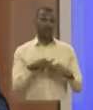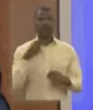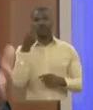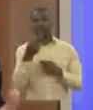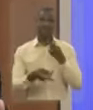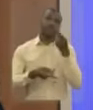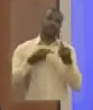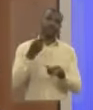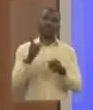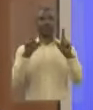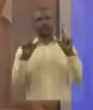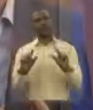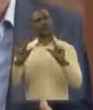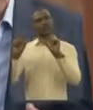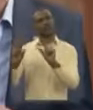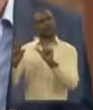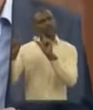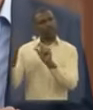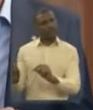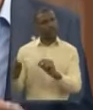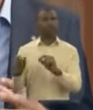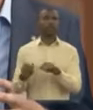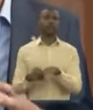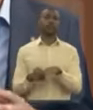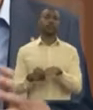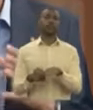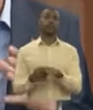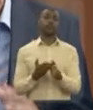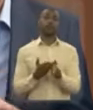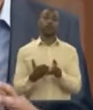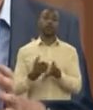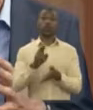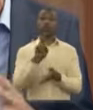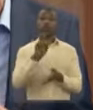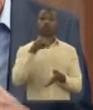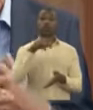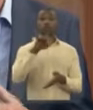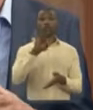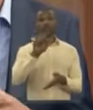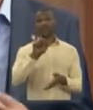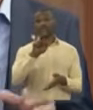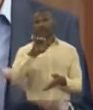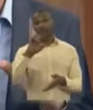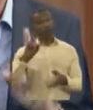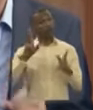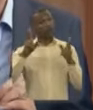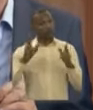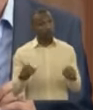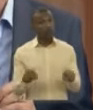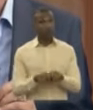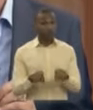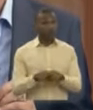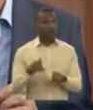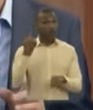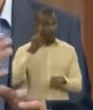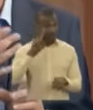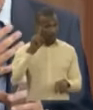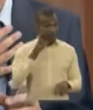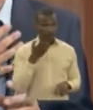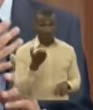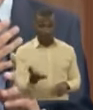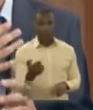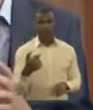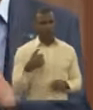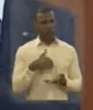alha eu vou reduzir reduzir o percurso o valor unitário é exatamente o mesmo e quero lembrar vocês né eu não